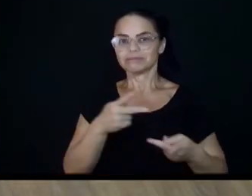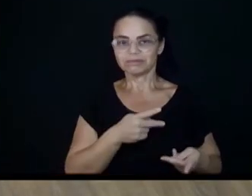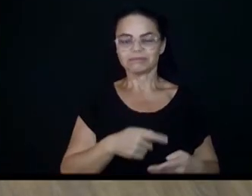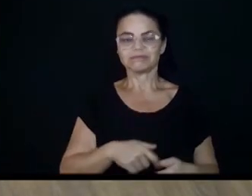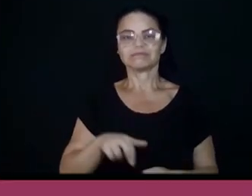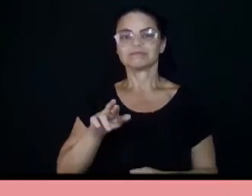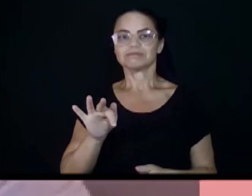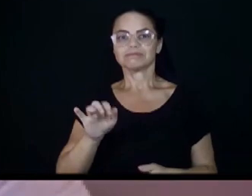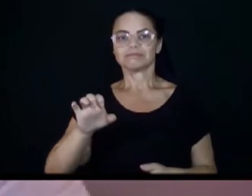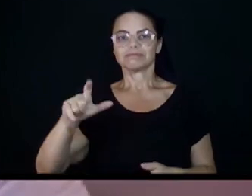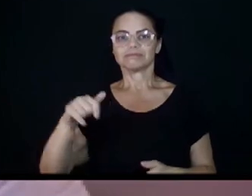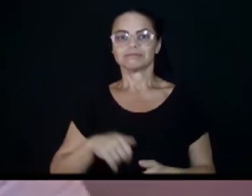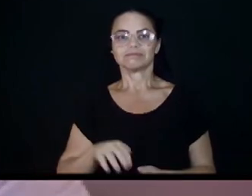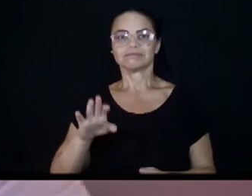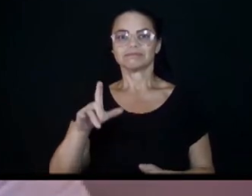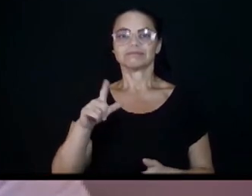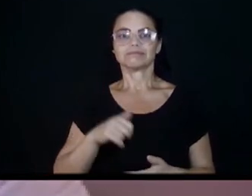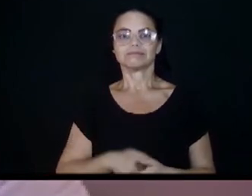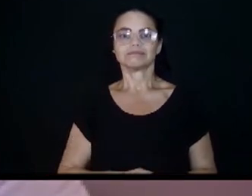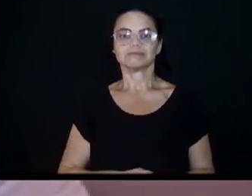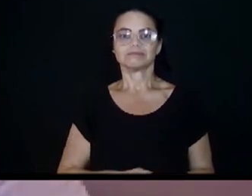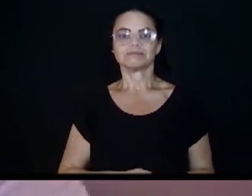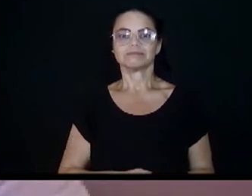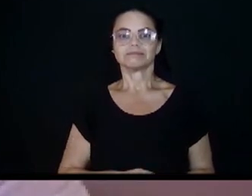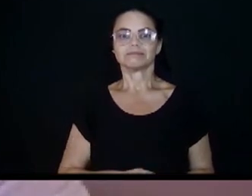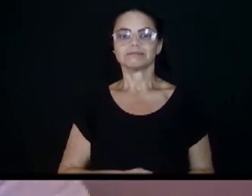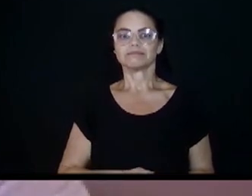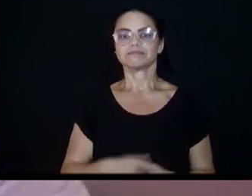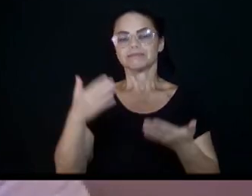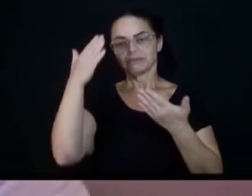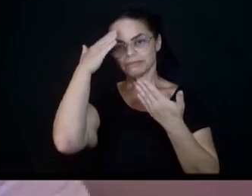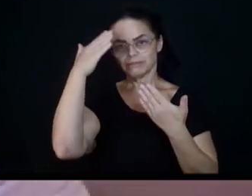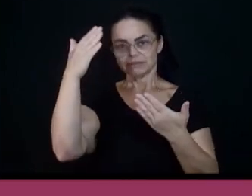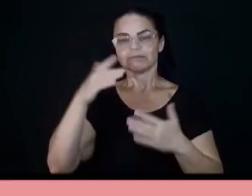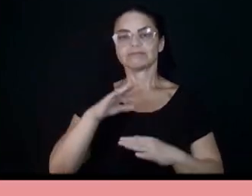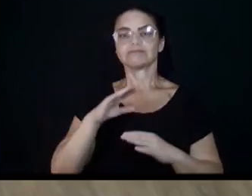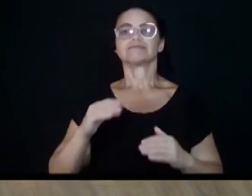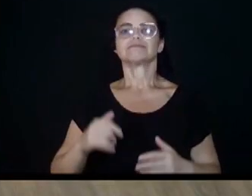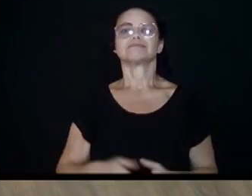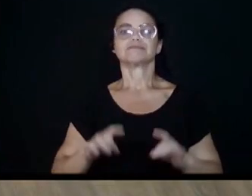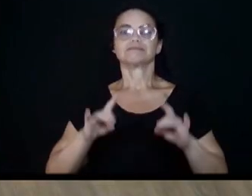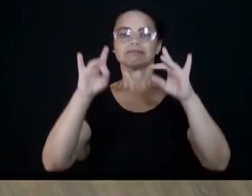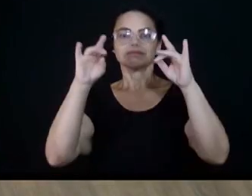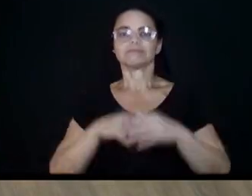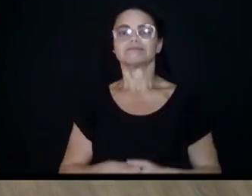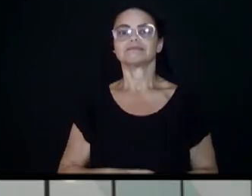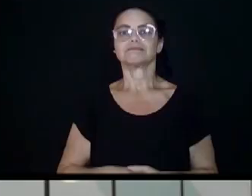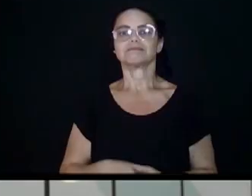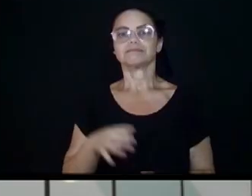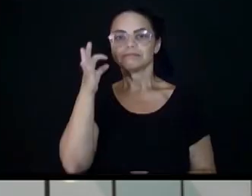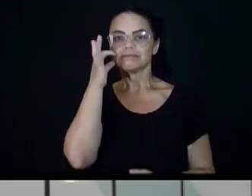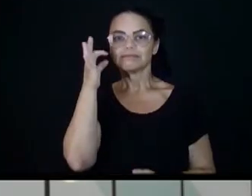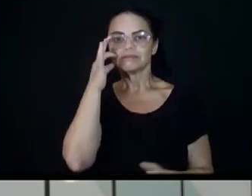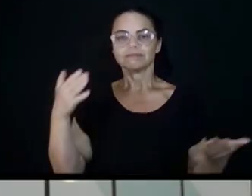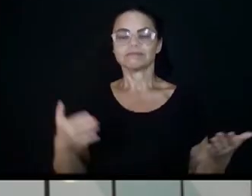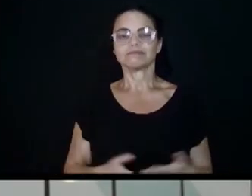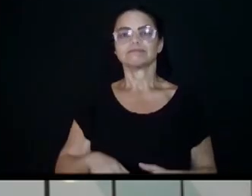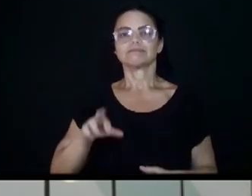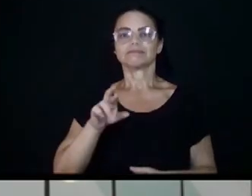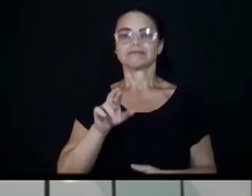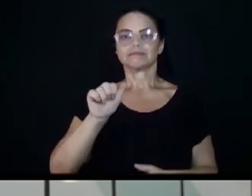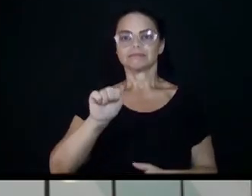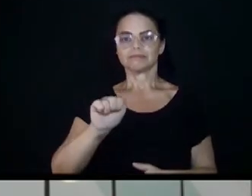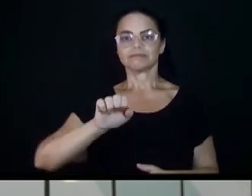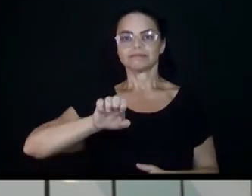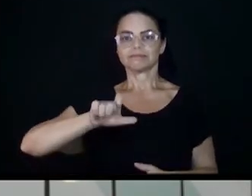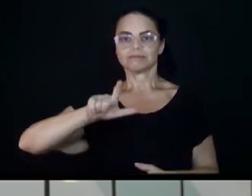Obrigado, Cassiane, e um obrigado todo especial a quem estará nos assistindo. Perfeito, Dr. Rafael. Para a gente iniciar,